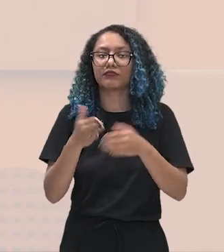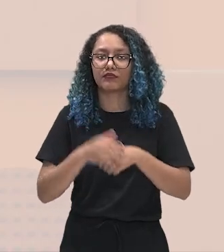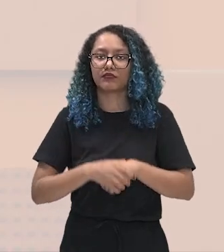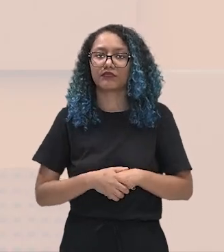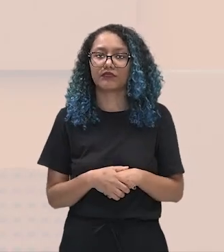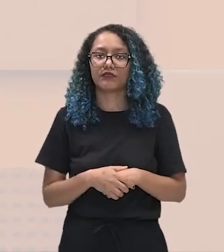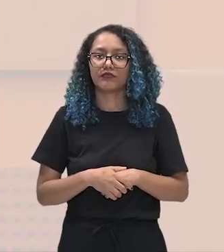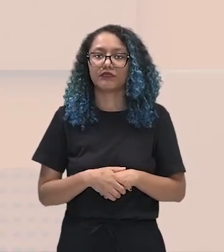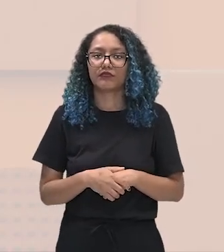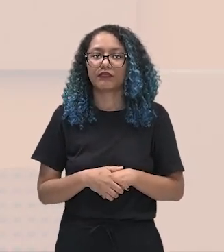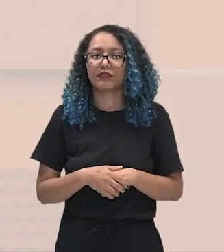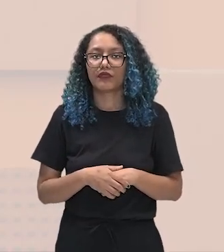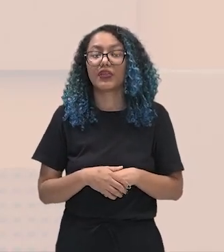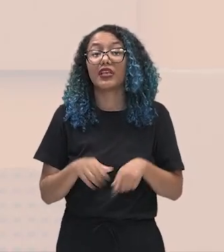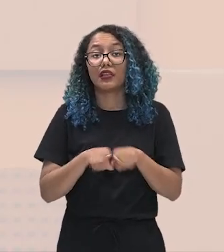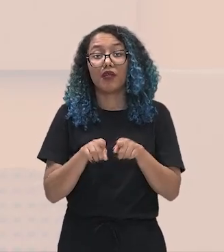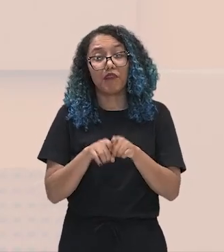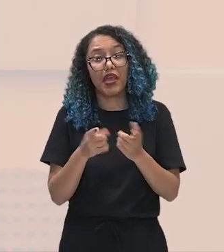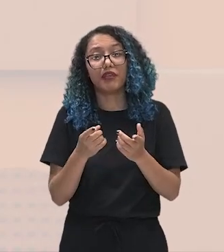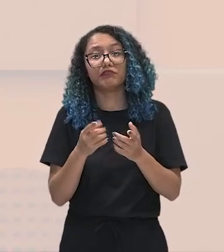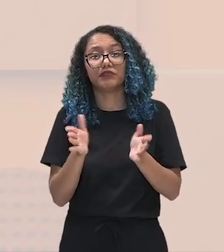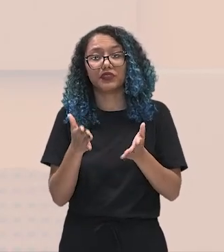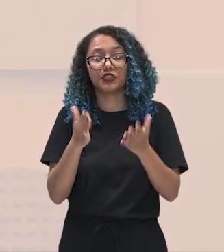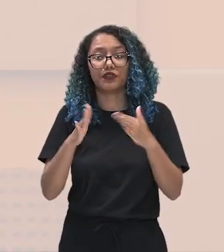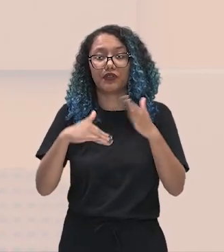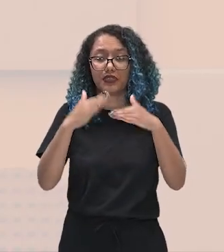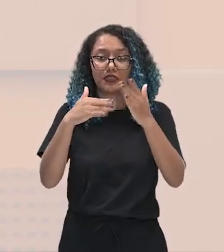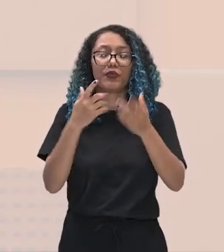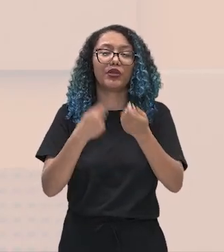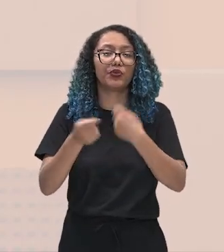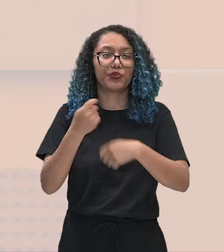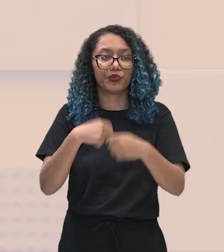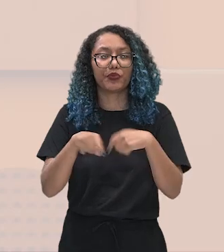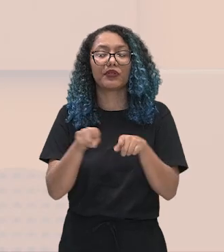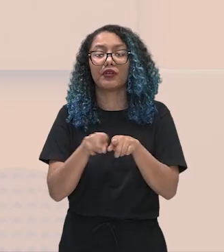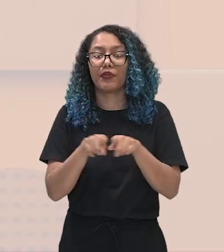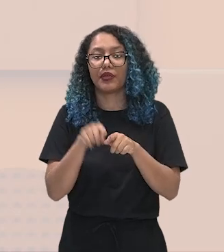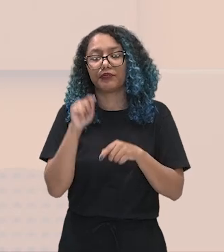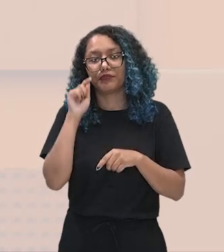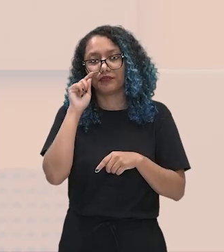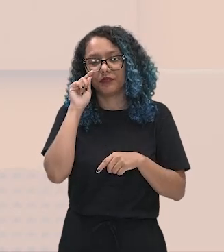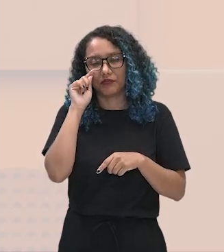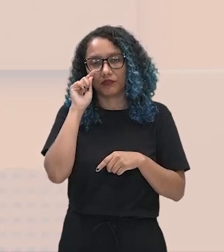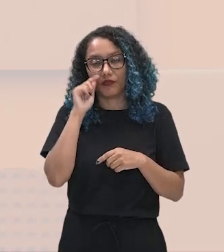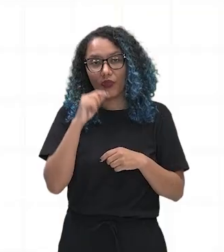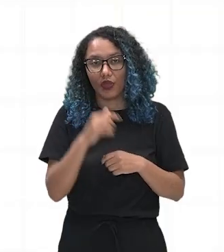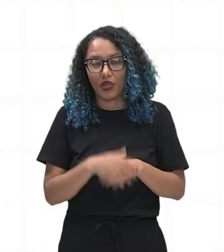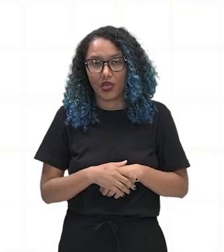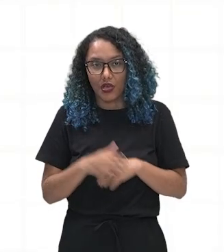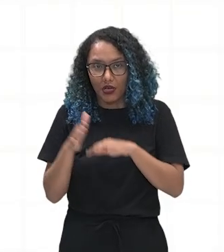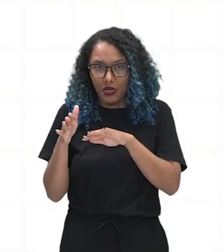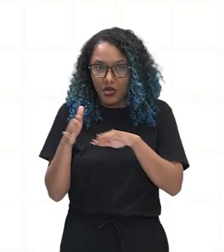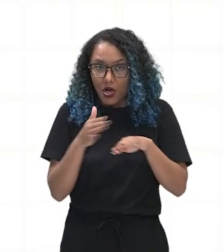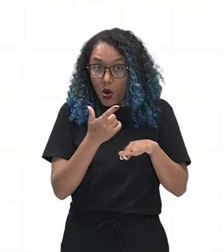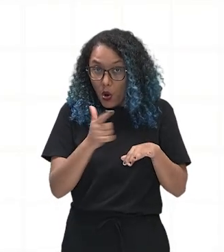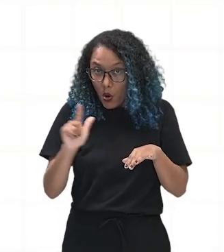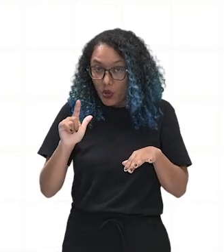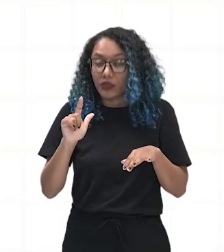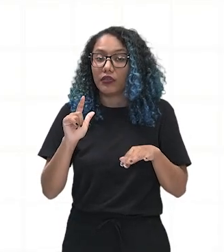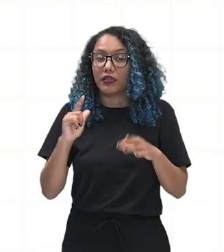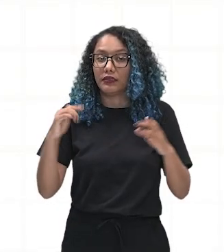desse crescimento comercial dentro da Europa, certo? Vamos ver também as cidades, olha só. As